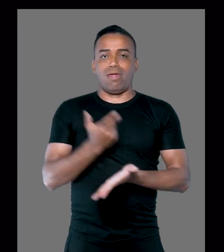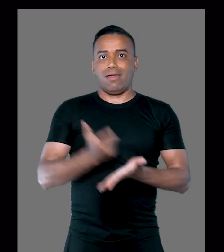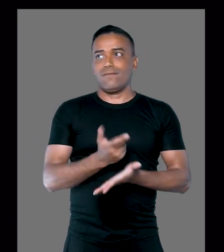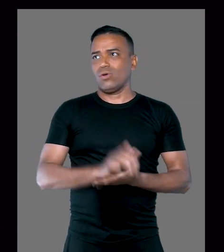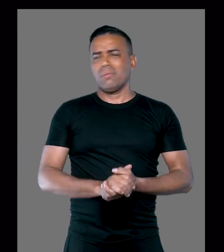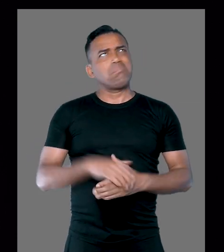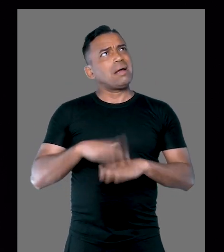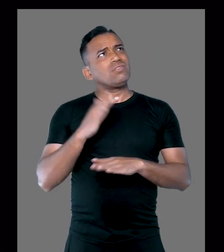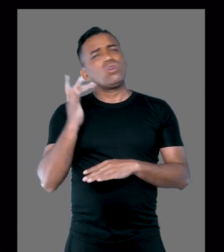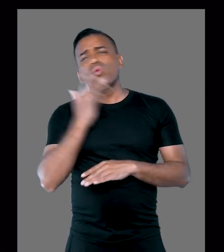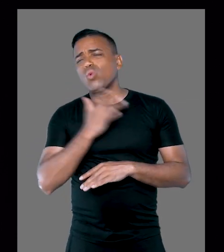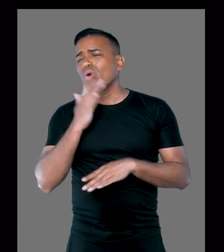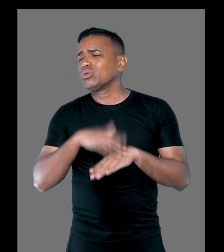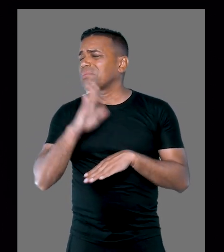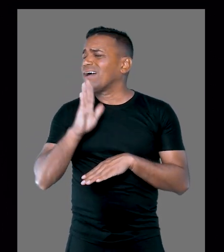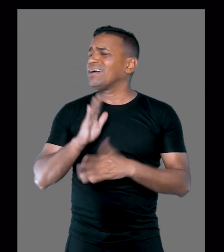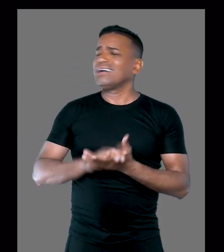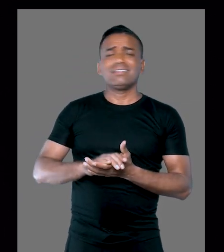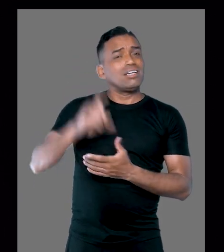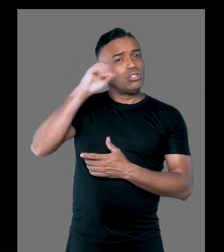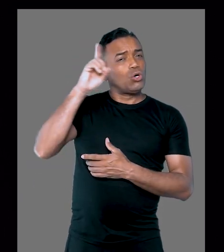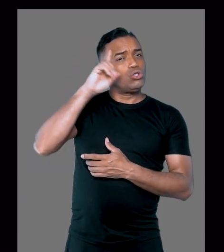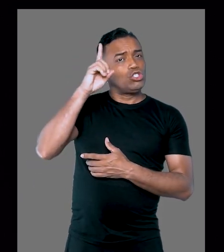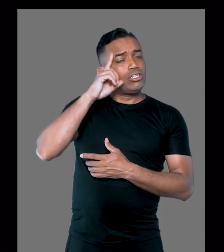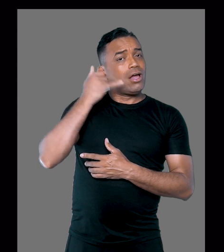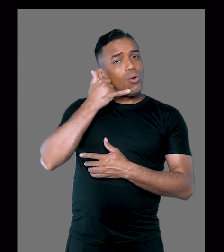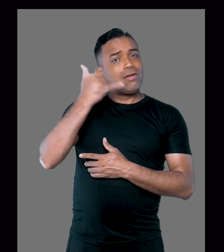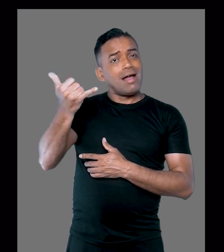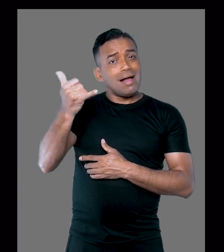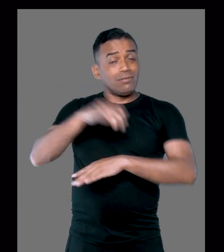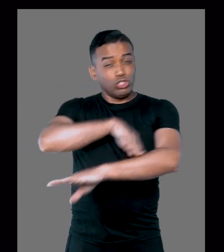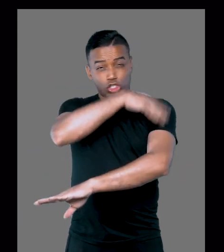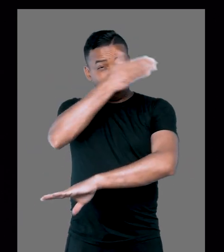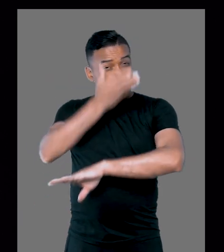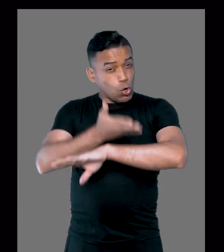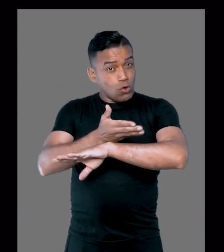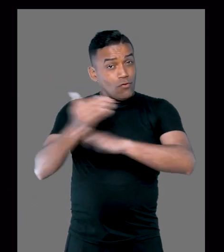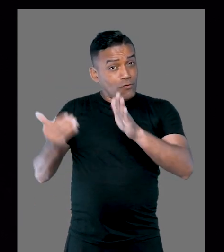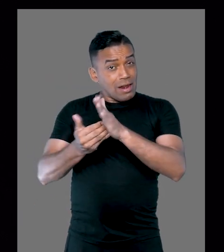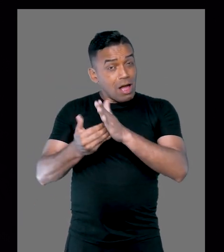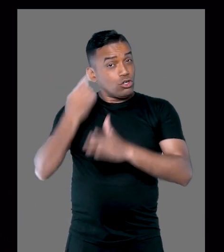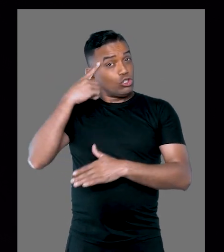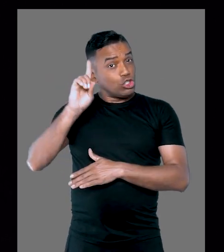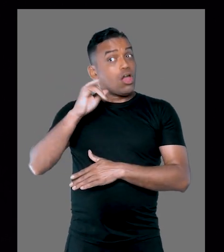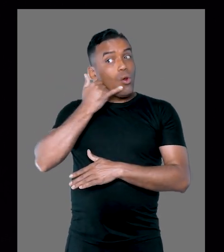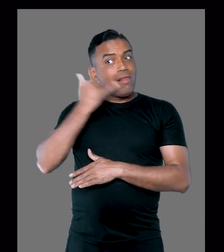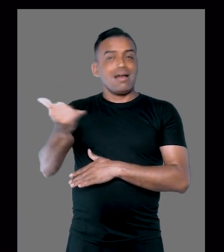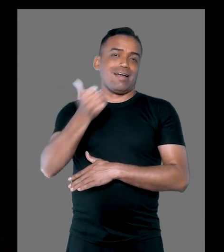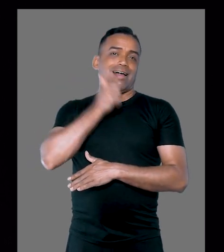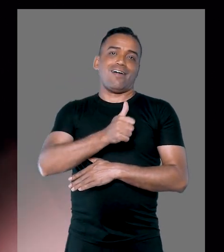foi tão gostoso, sabe? Porque todo dia eu ligava para minha avó no fim do dia e eu conversava com ela